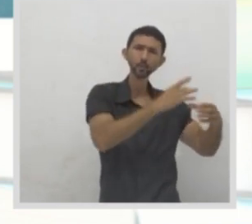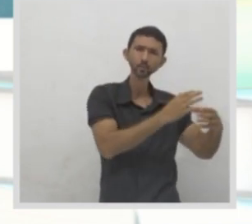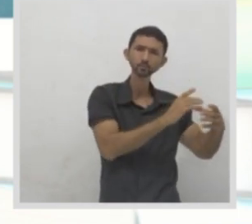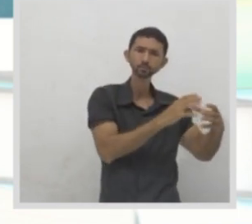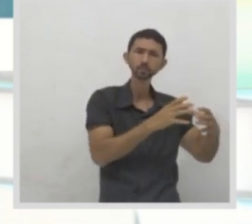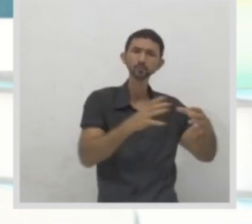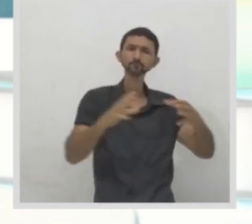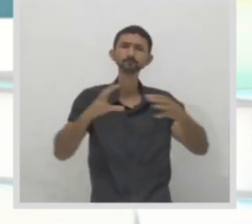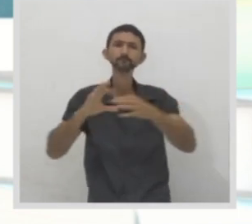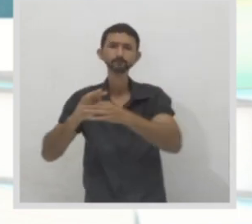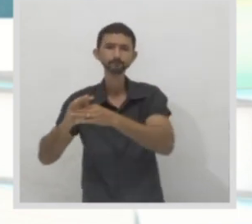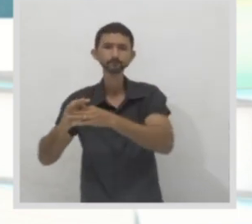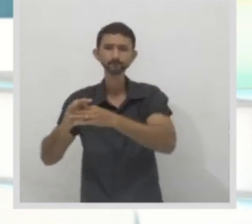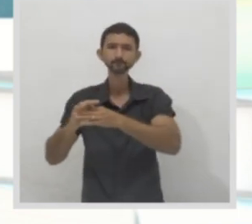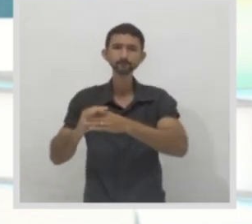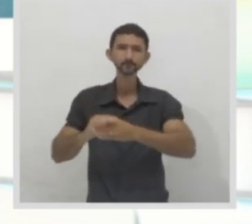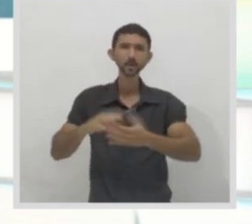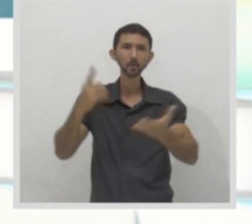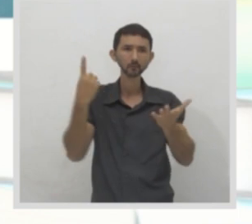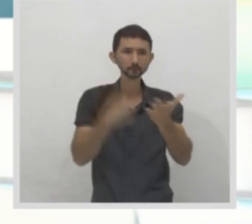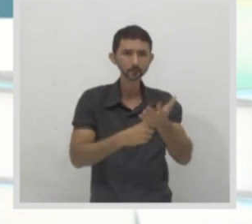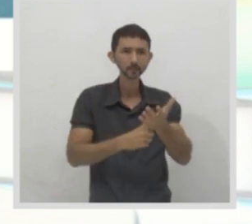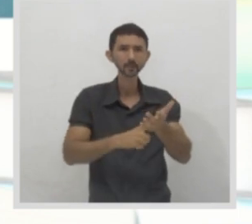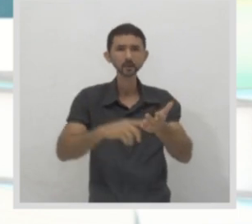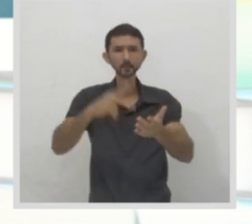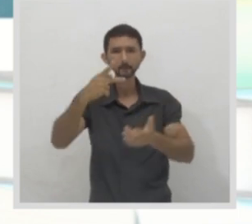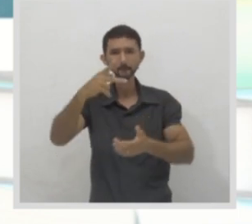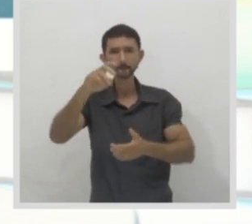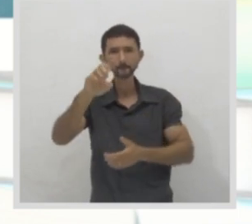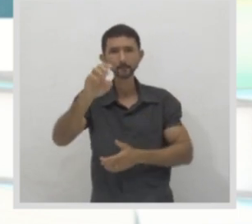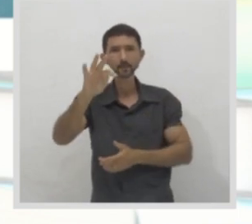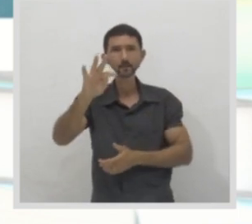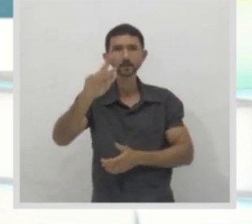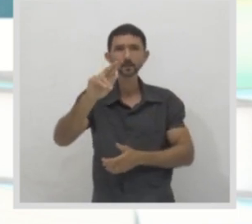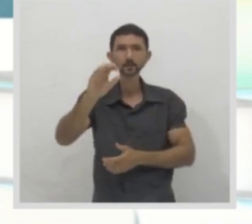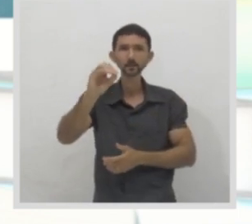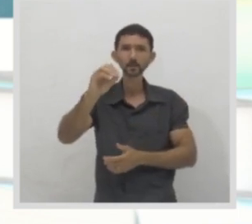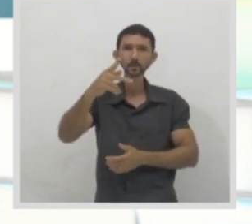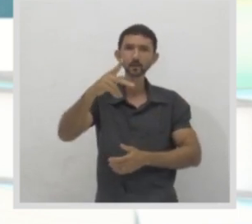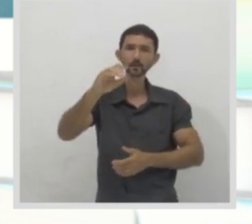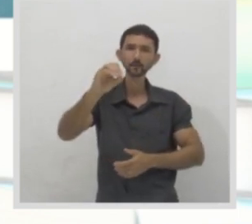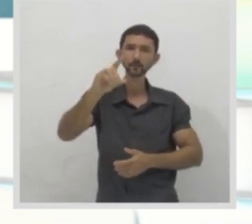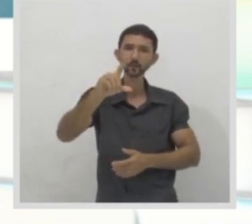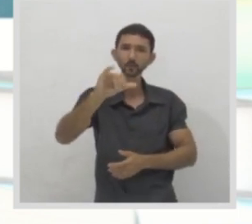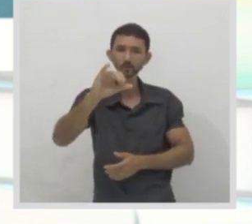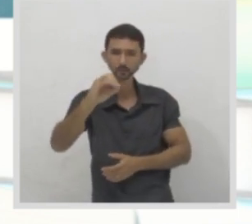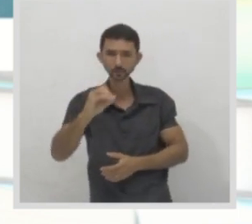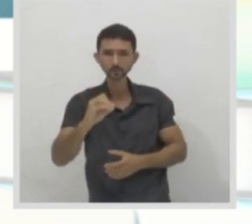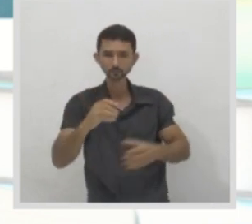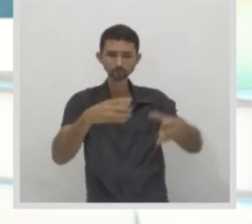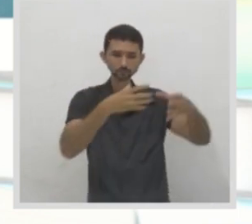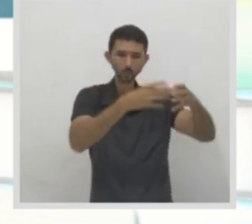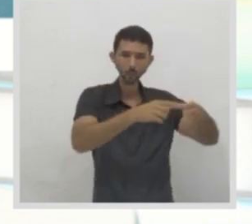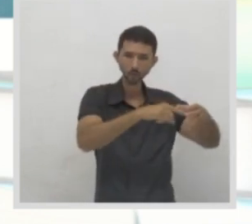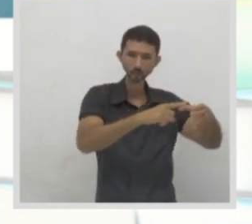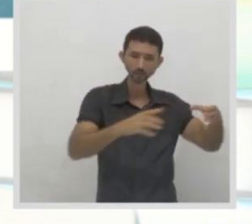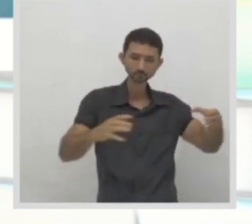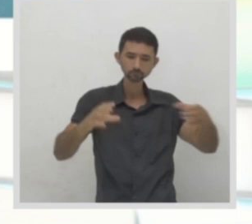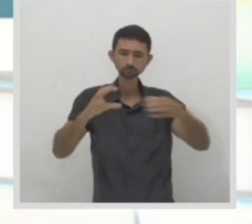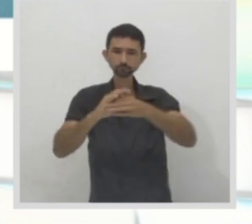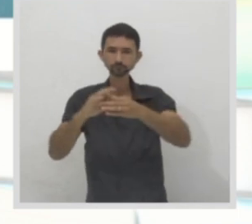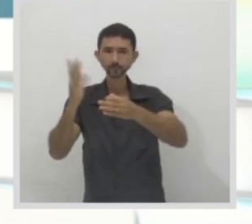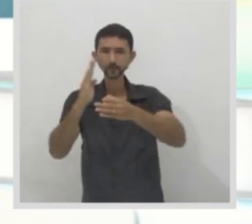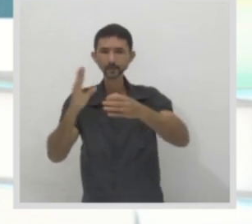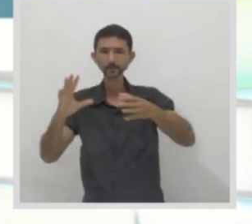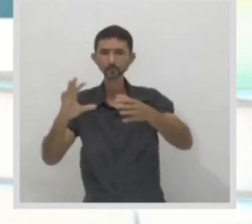conflito ele foi resolvido pelo Tratado de Petrópolis em 1903, fazendo com que esse território fosse anexado ao território brasileiro, e com